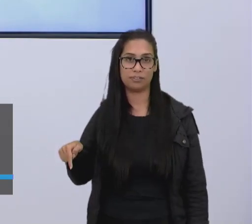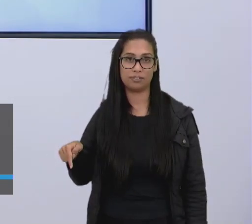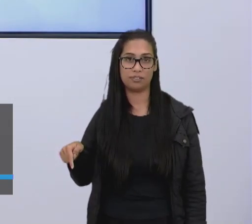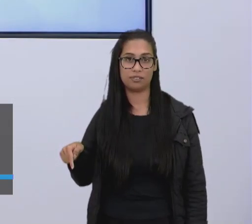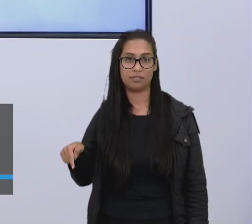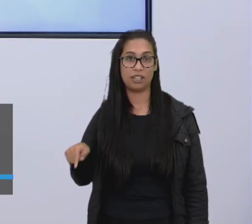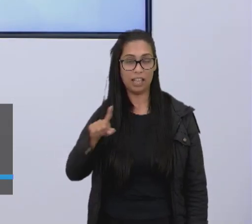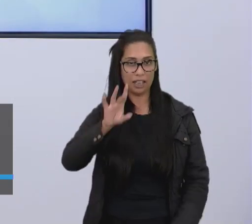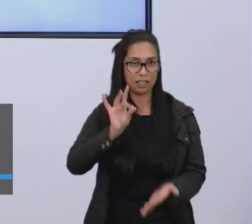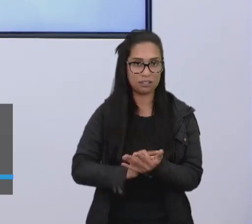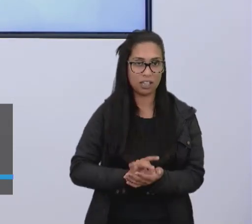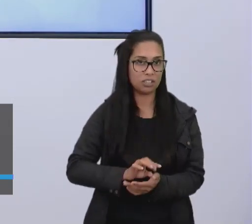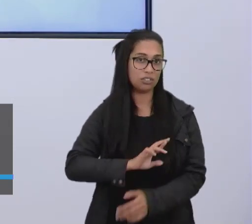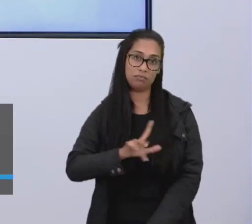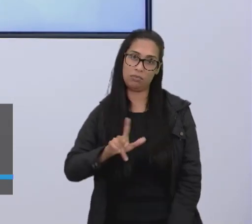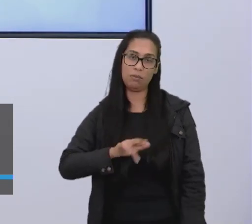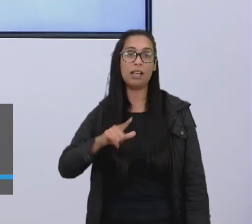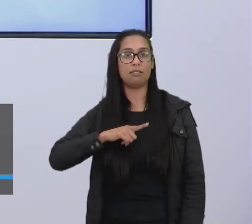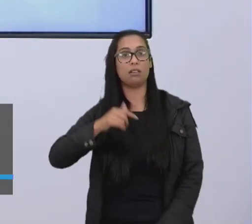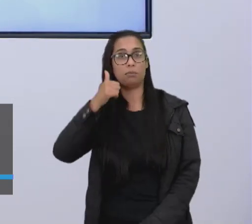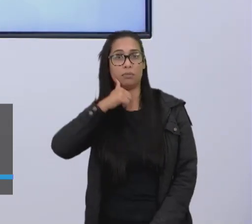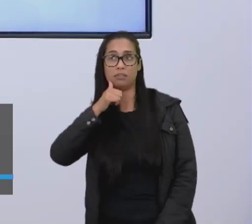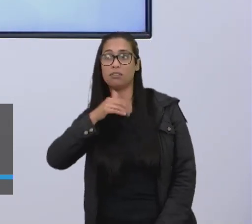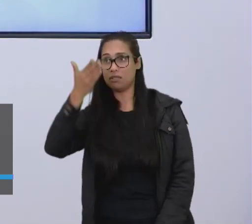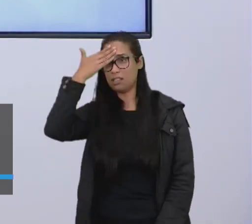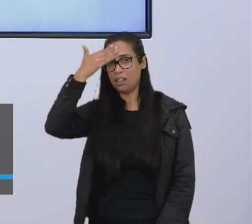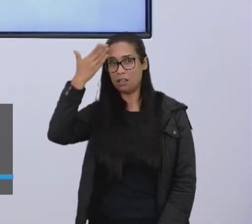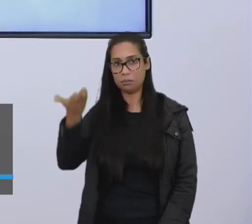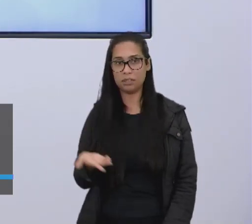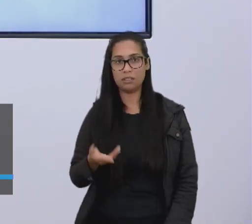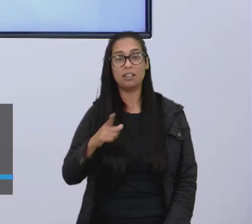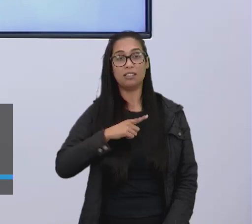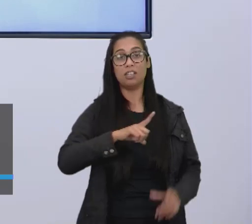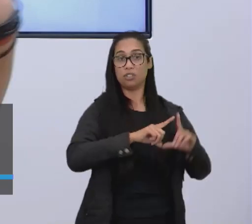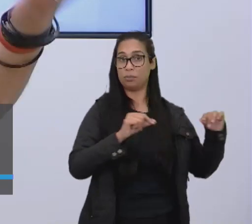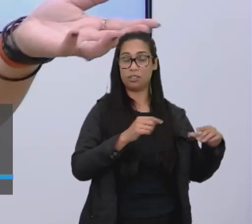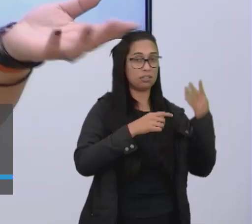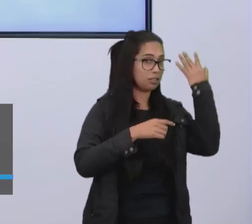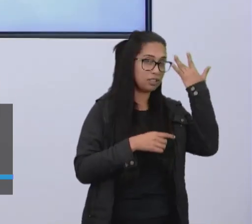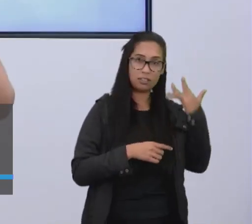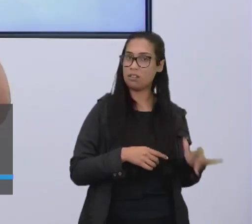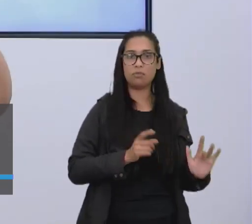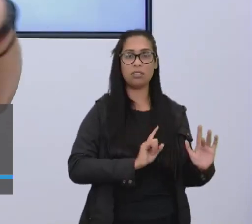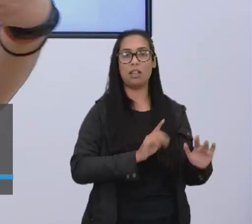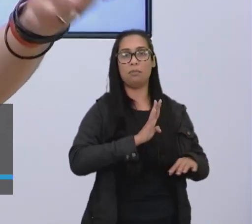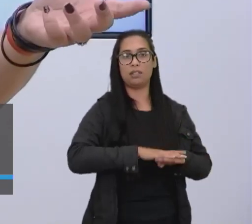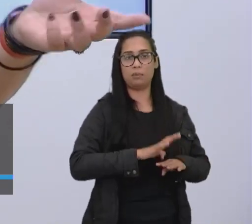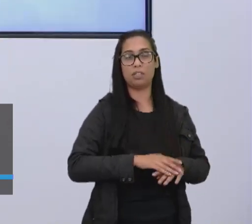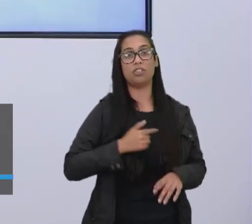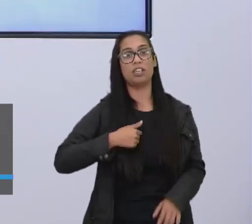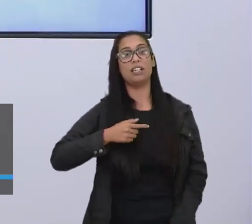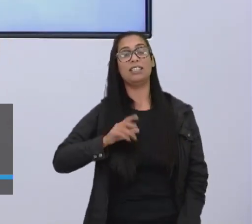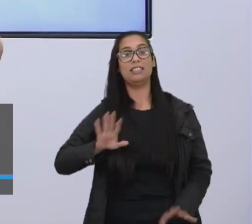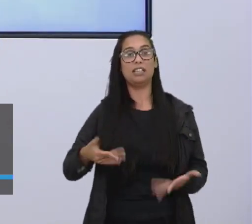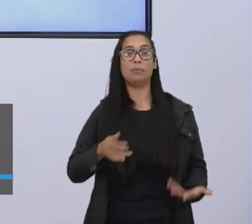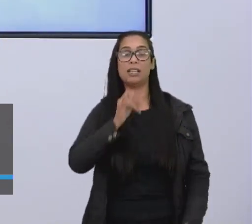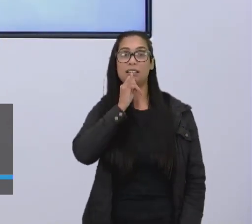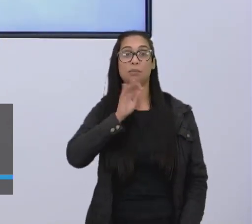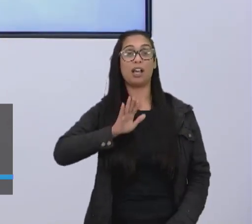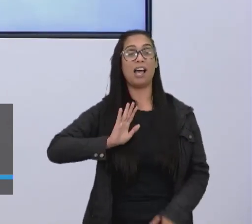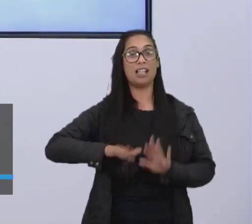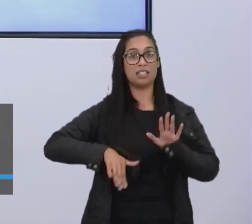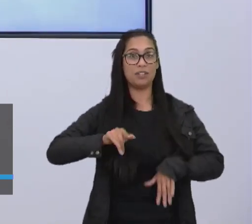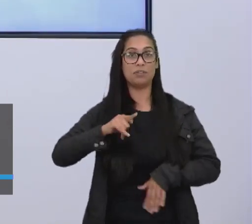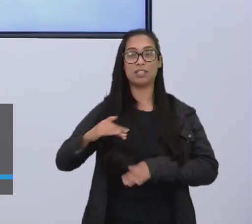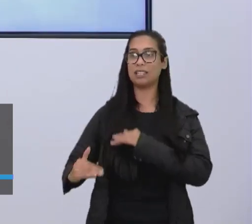coletiva, e isso é muito importante, porque às vezes essa noção de que, tipo, sempre foi assim, eu sempre ouvi isso. Mas foi uma